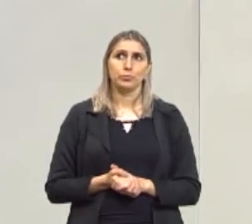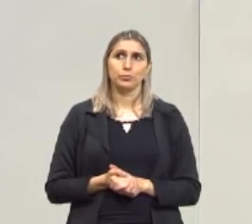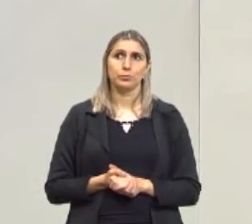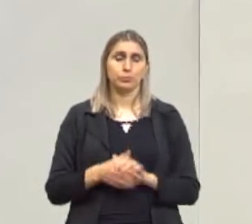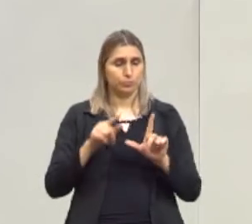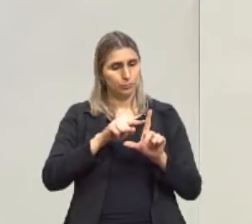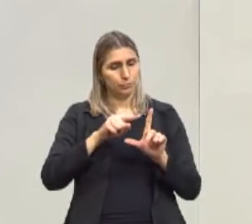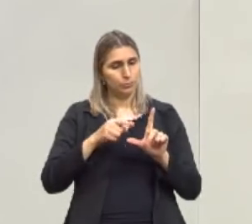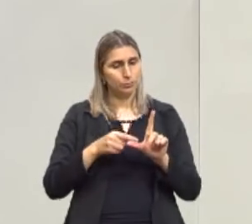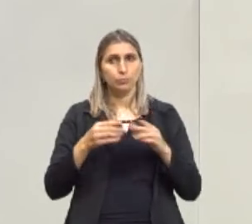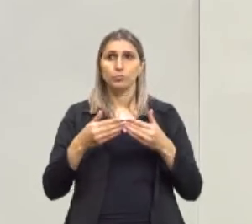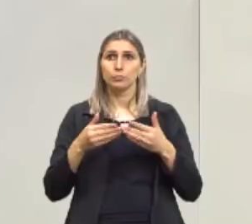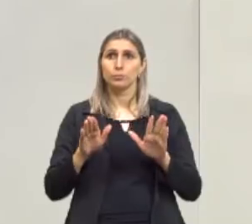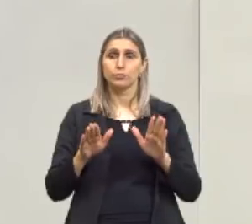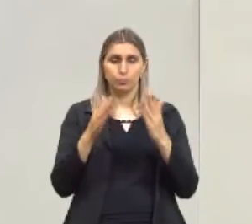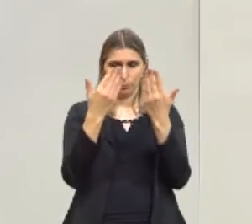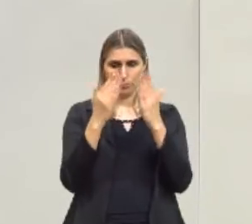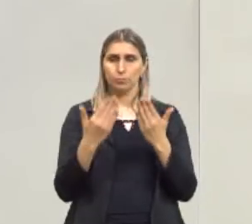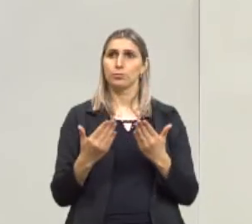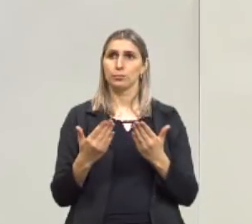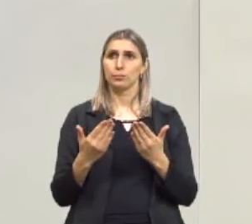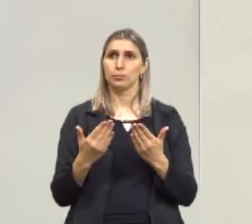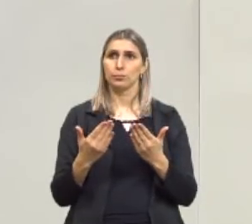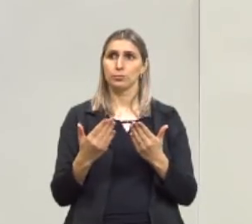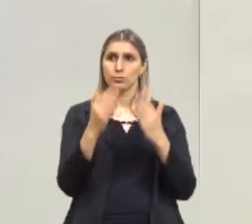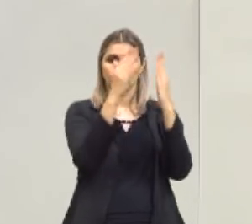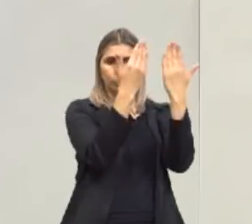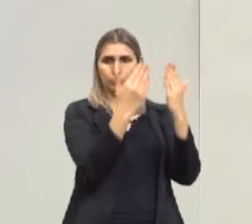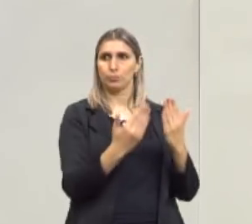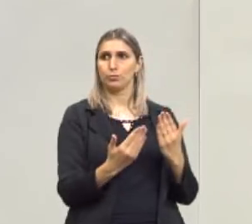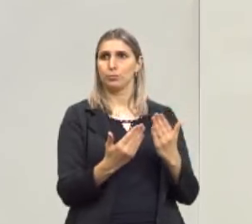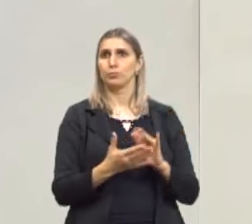ângulo de abertura dos espelhos,